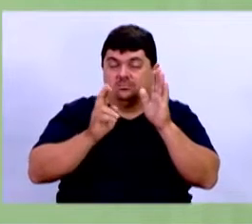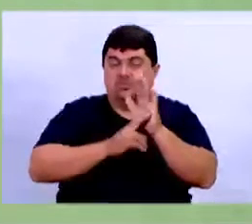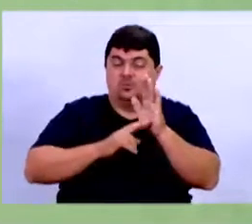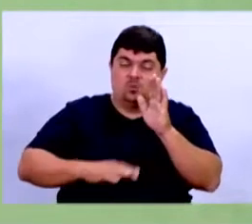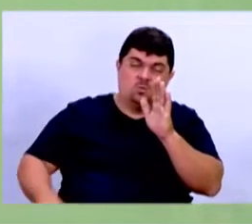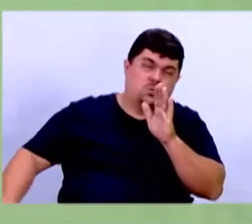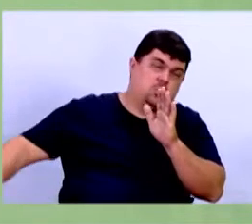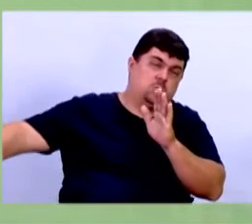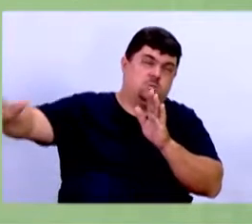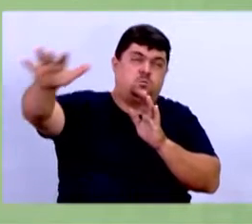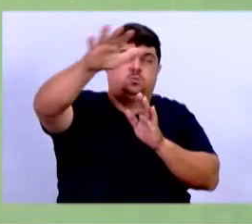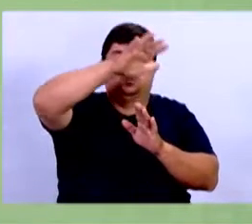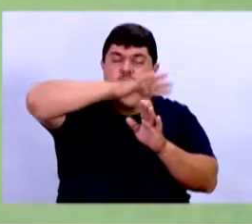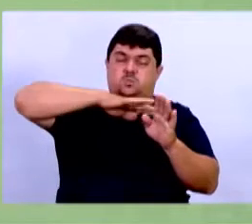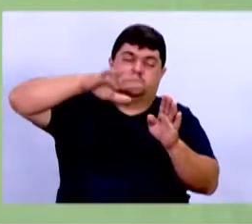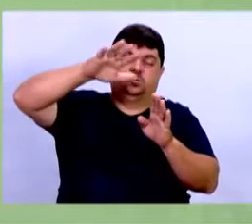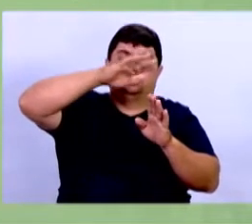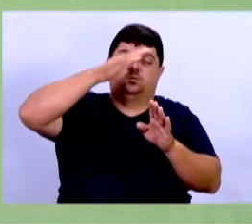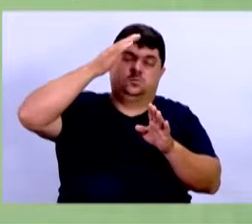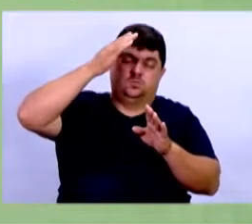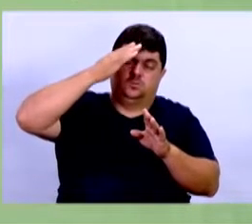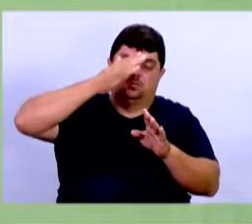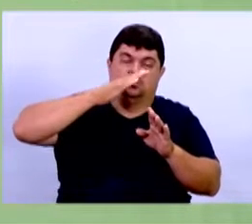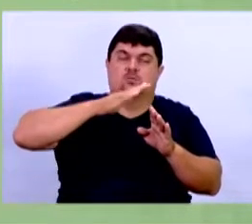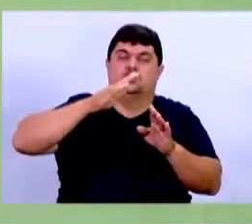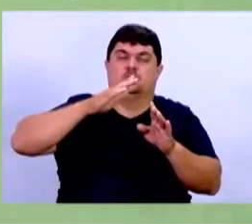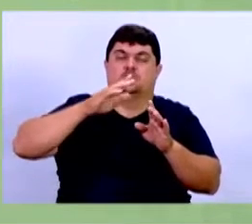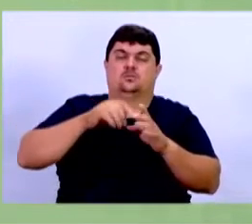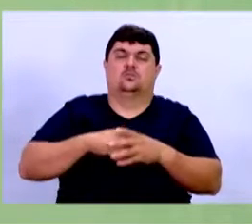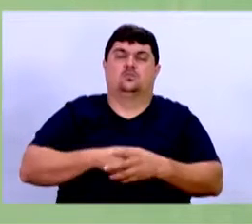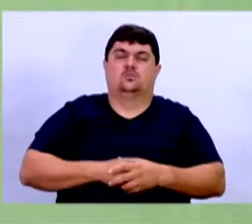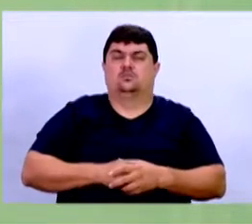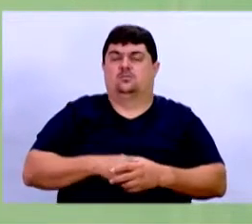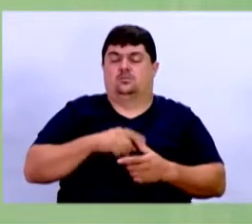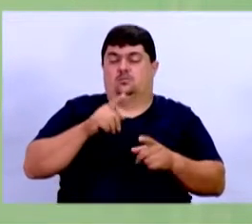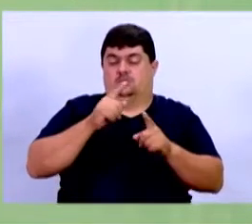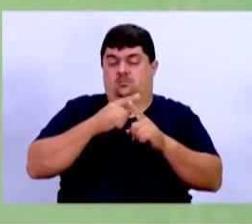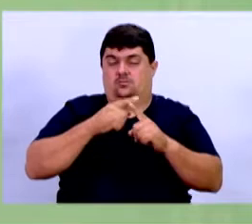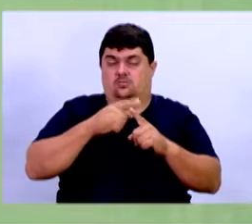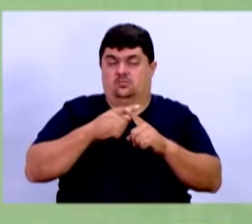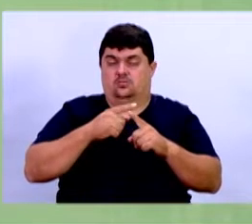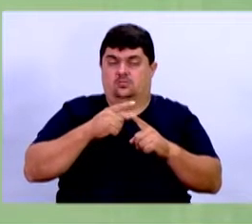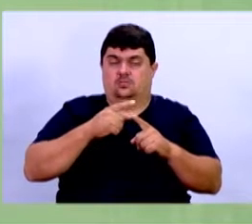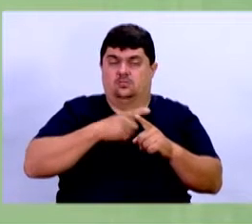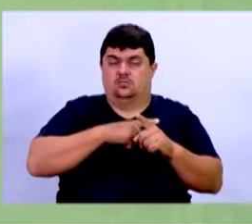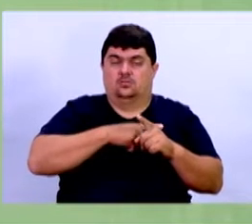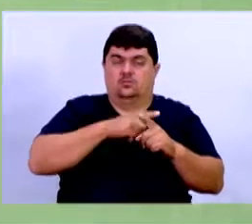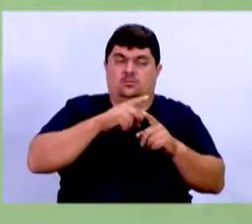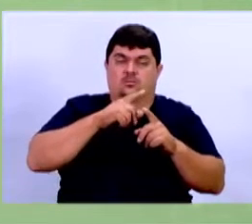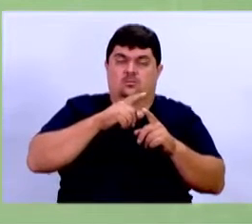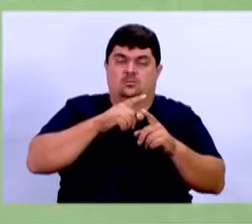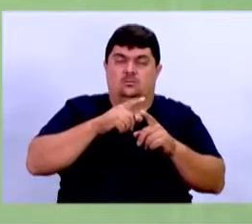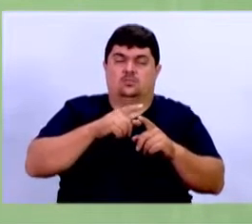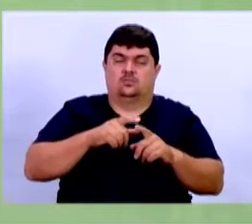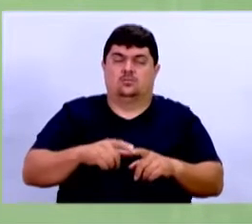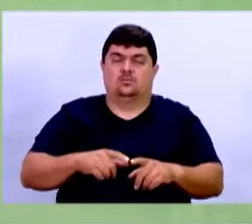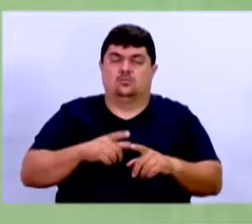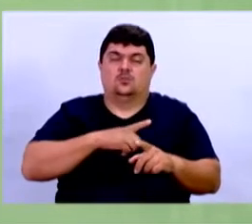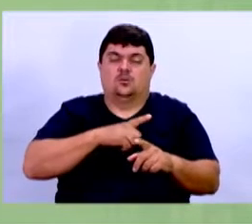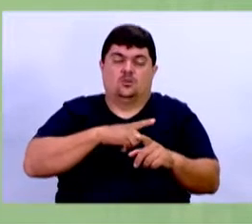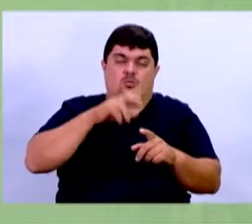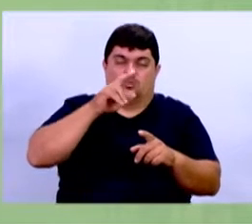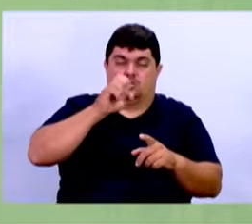universal para a manipulação de banco de dados relacionais através dos SGBDs. O